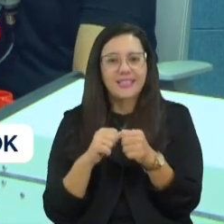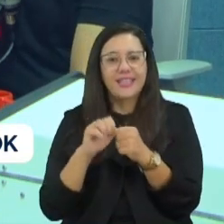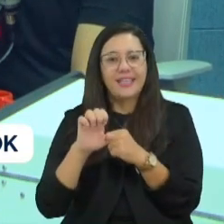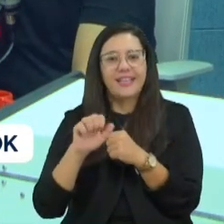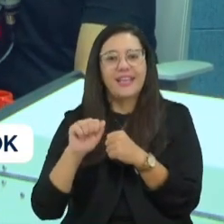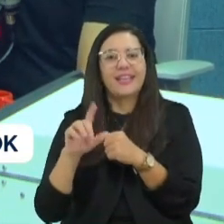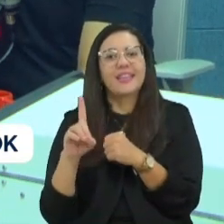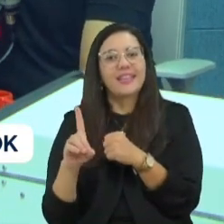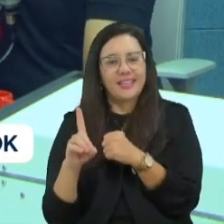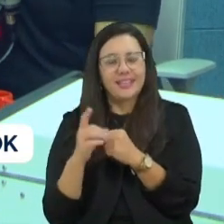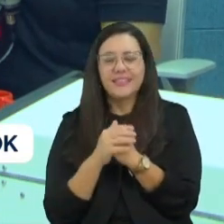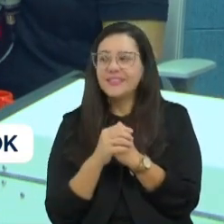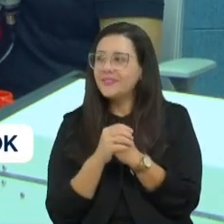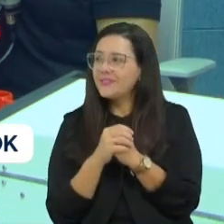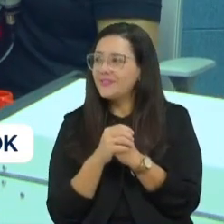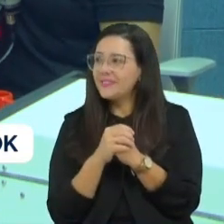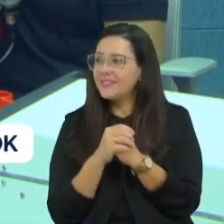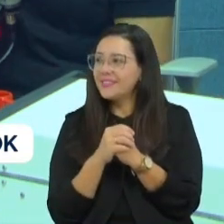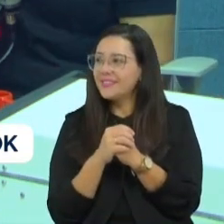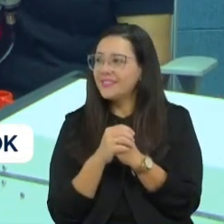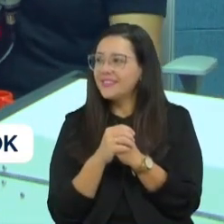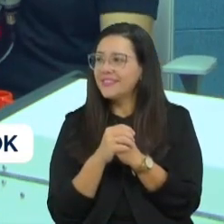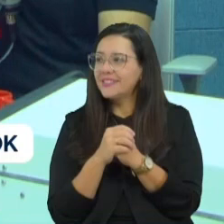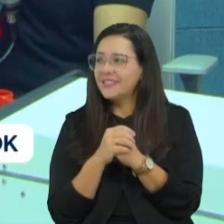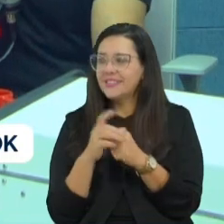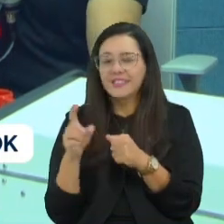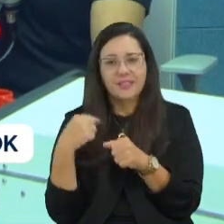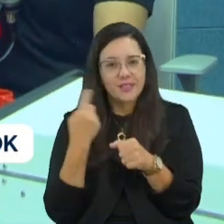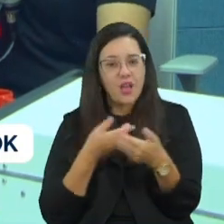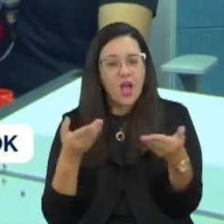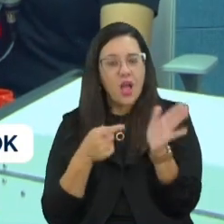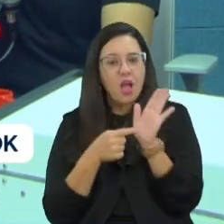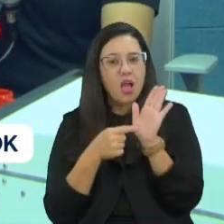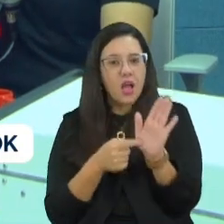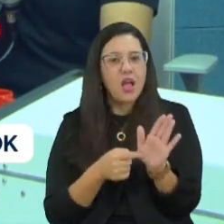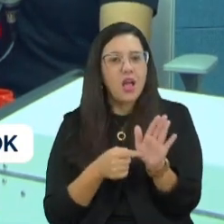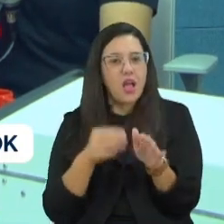EAD? Então, a gente traz para a Unifev, né,